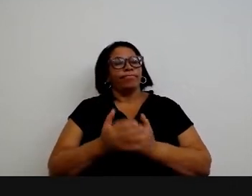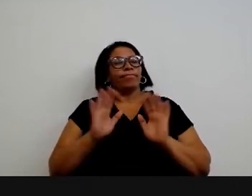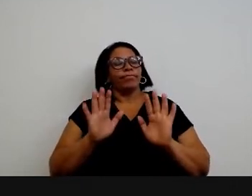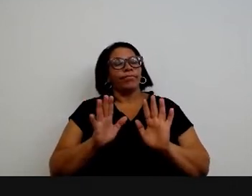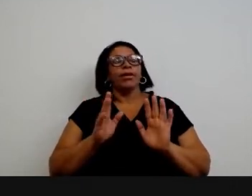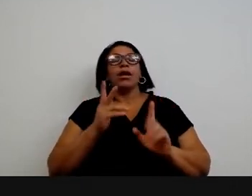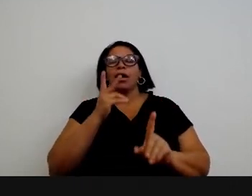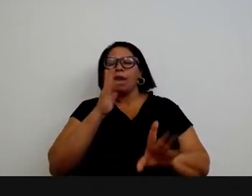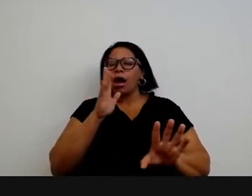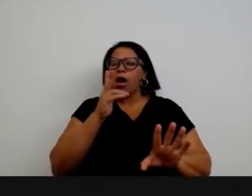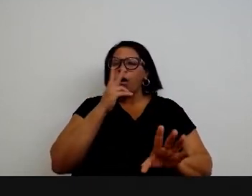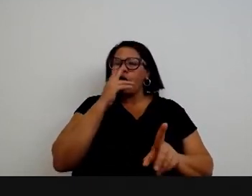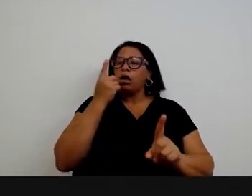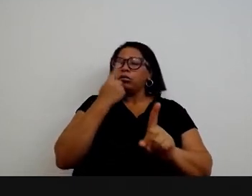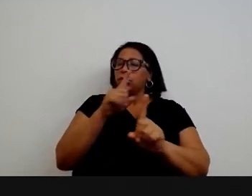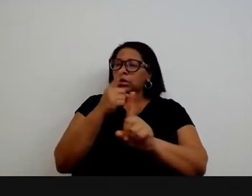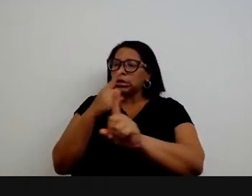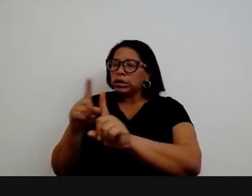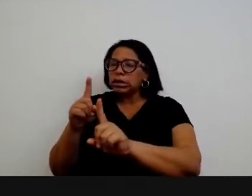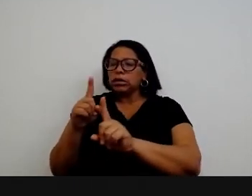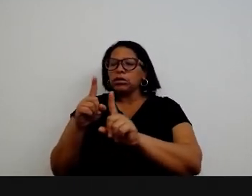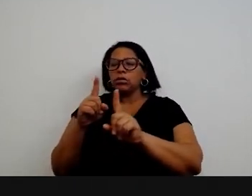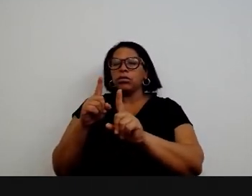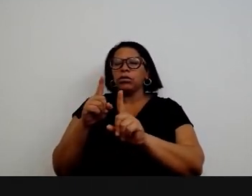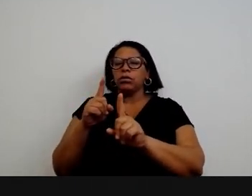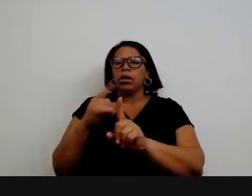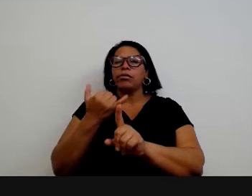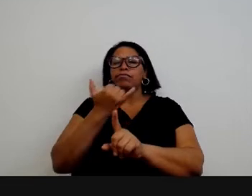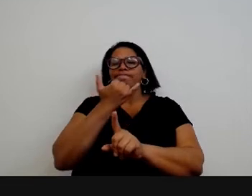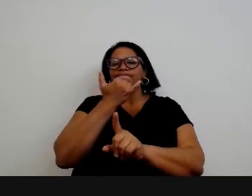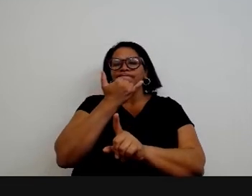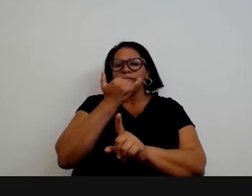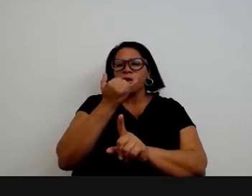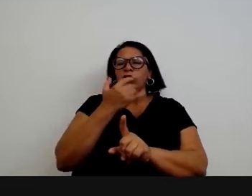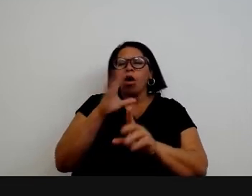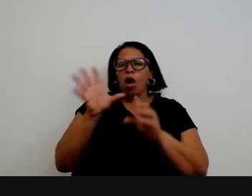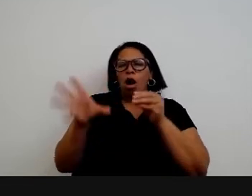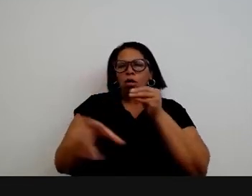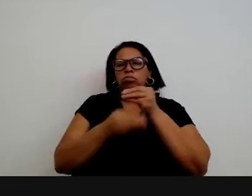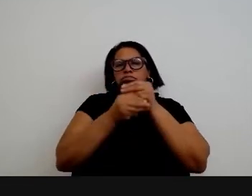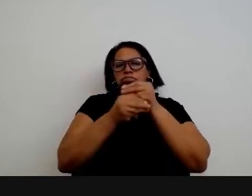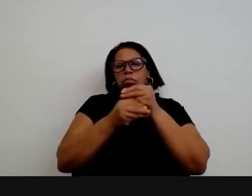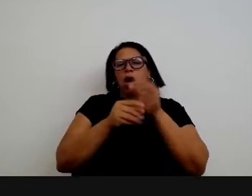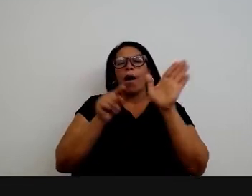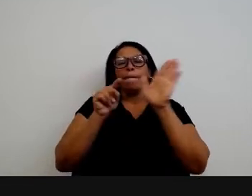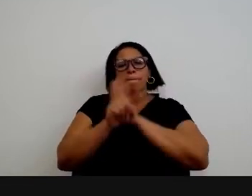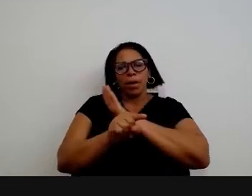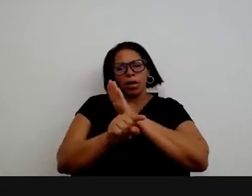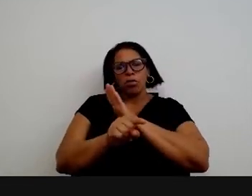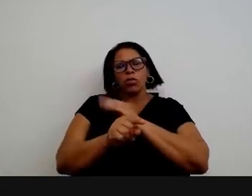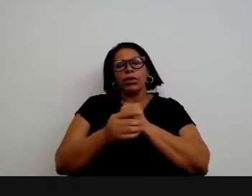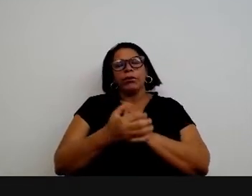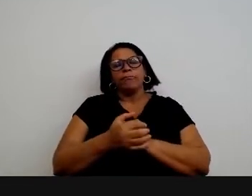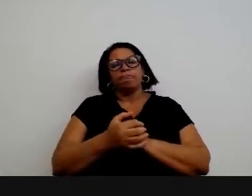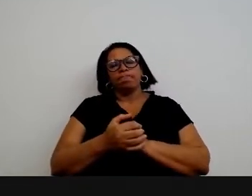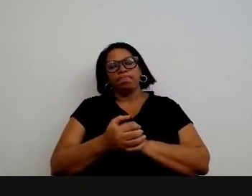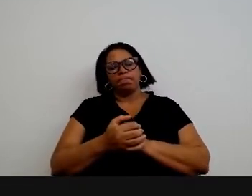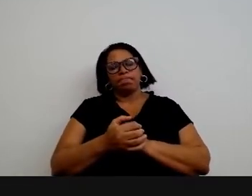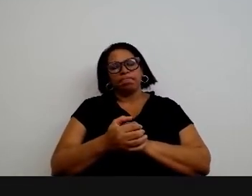É um desafio. Primeiro, se me permite, só um comentário a respeito da pergunta anterior.